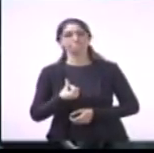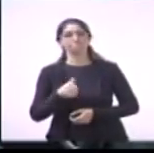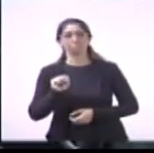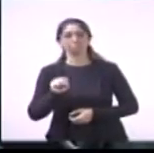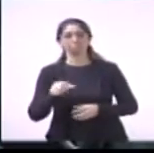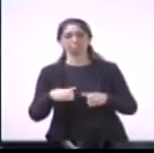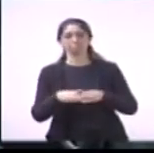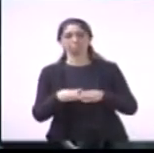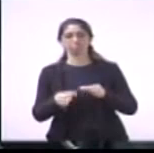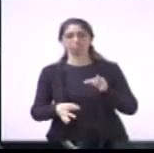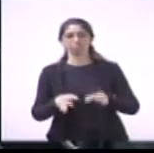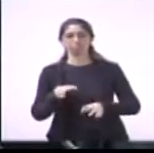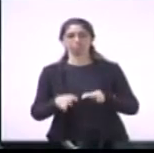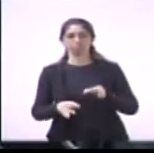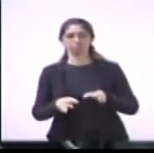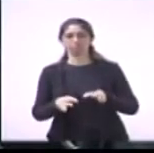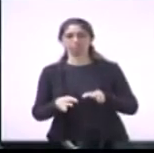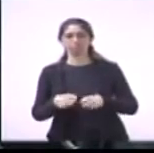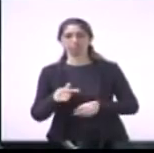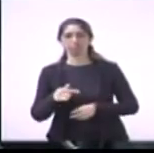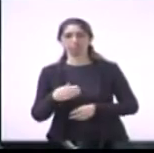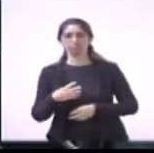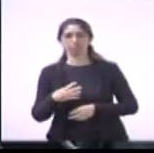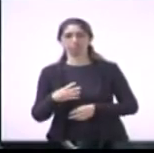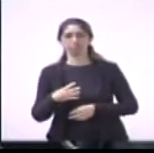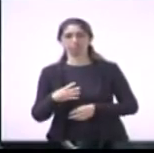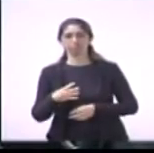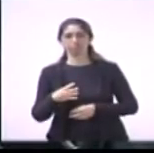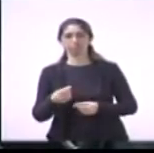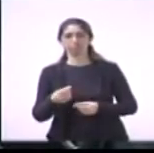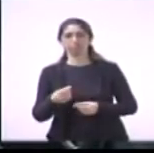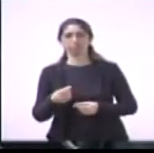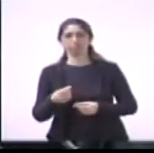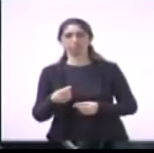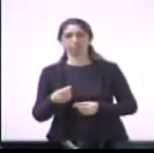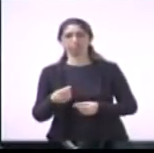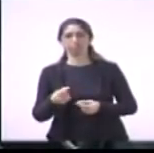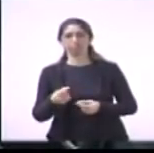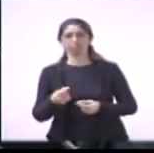da Comissão de Justiça, 74 da Comissão de Finanças,